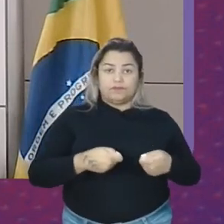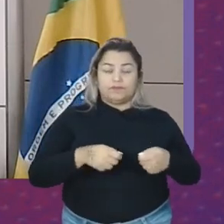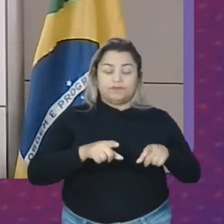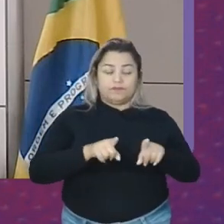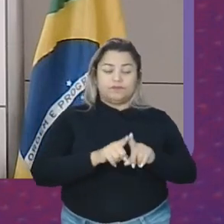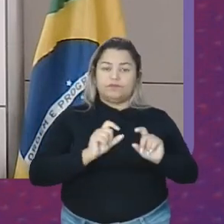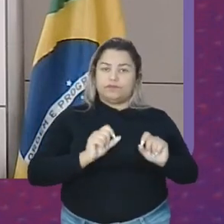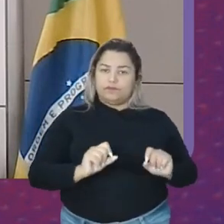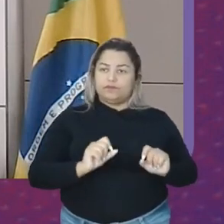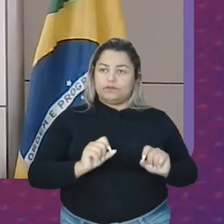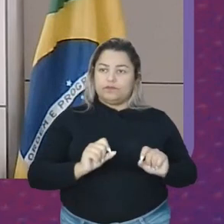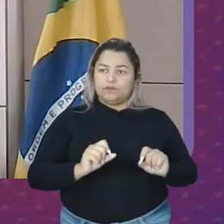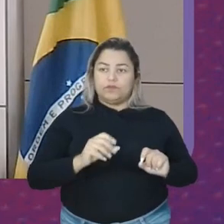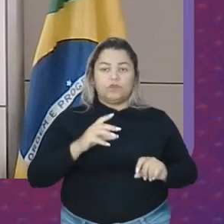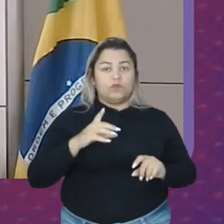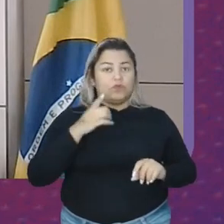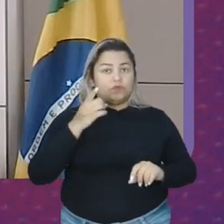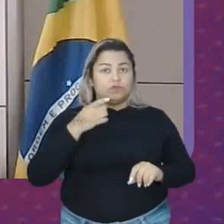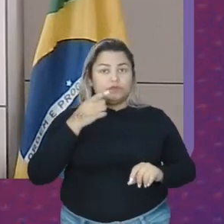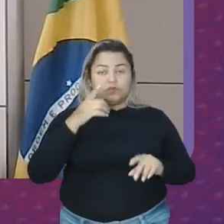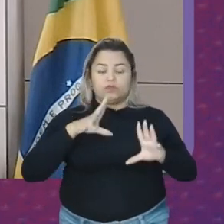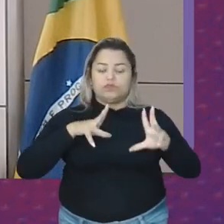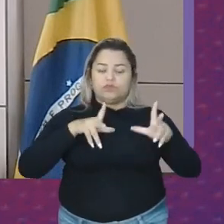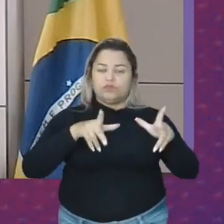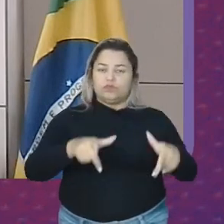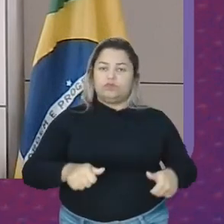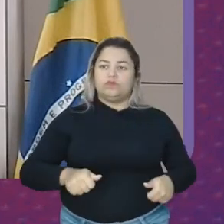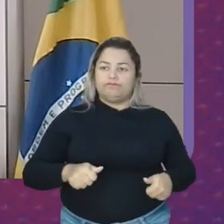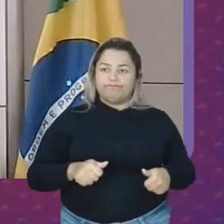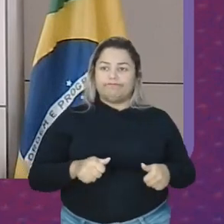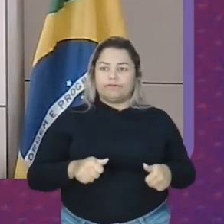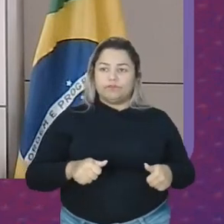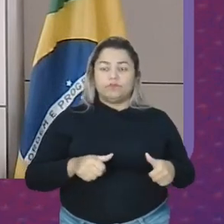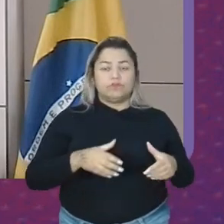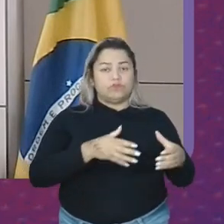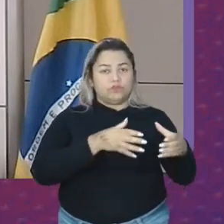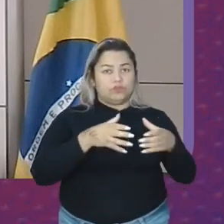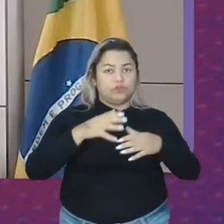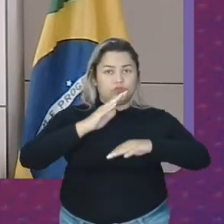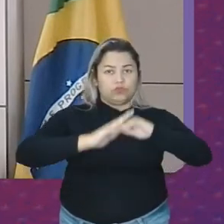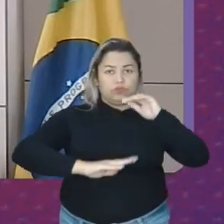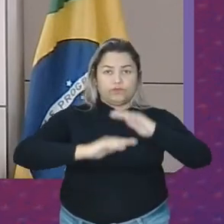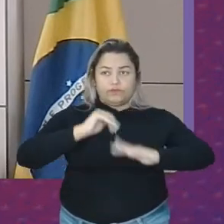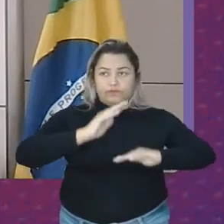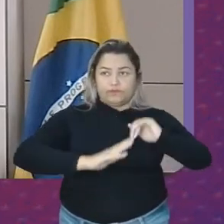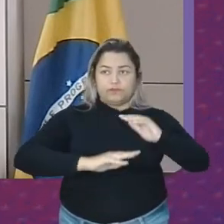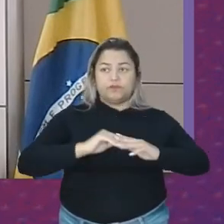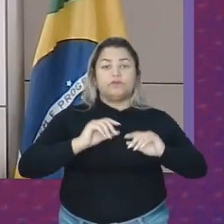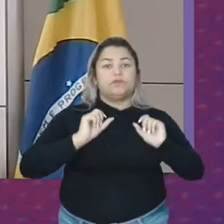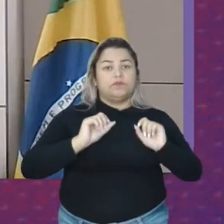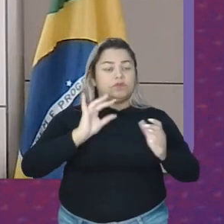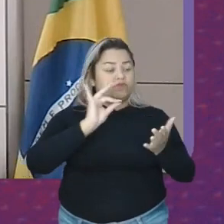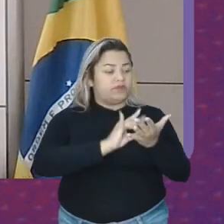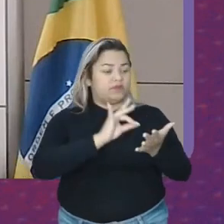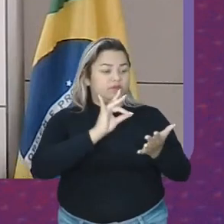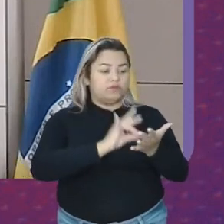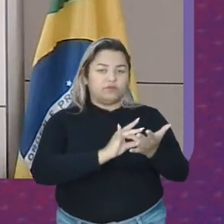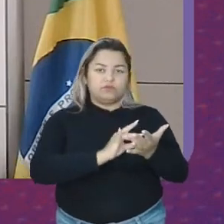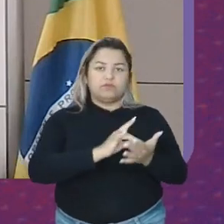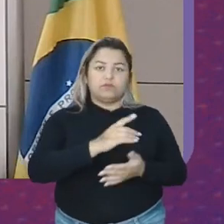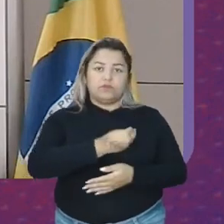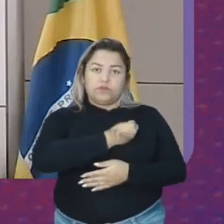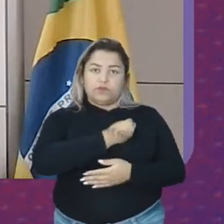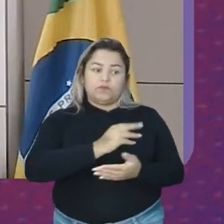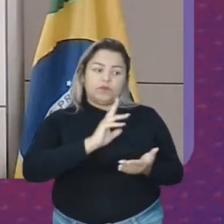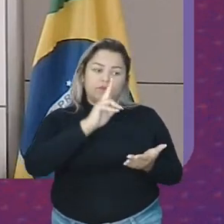sociedade, com o parlamento, com todas as outras ações do governo. O fato de termos uma presença